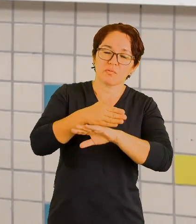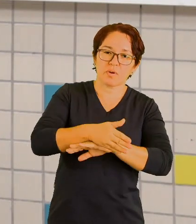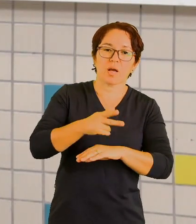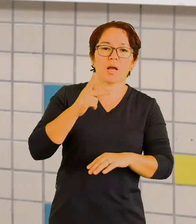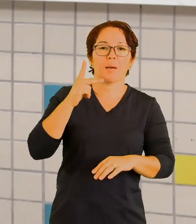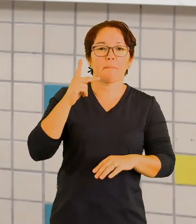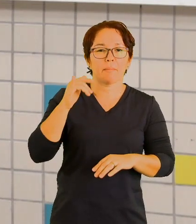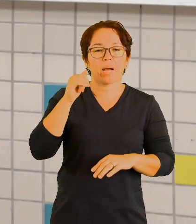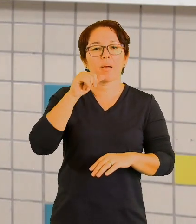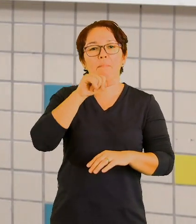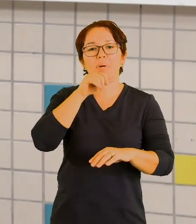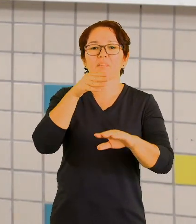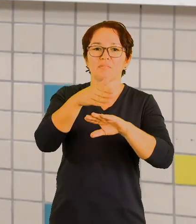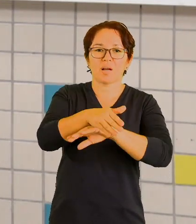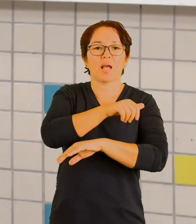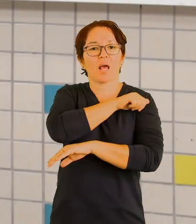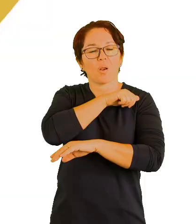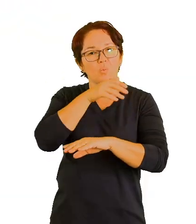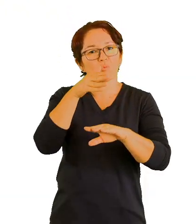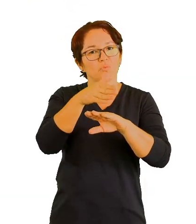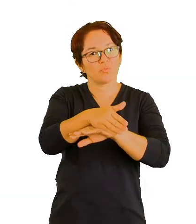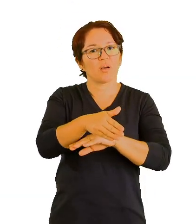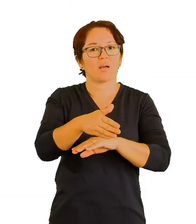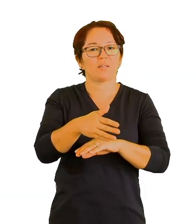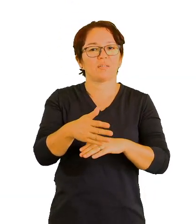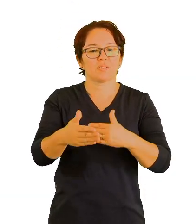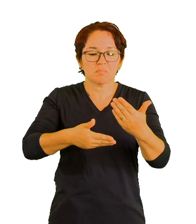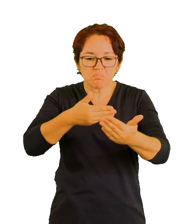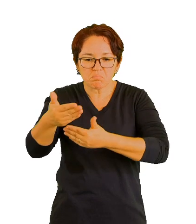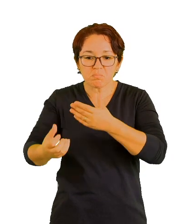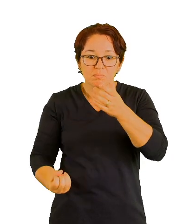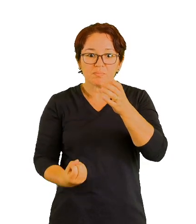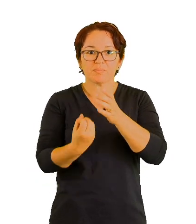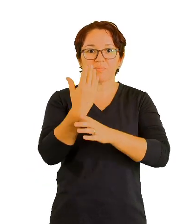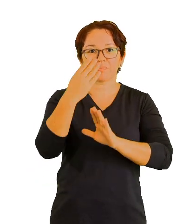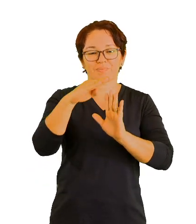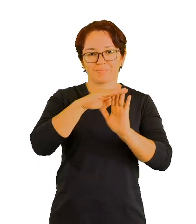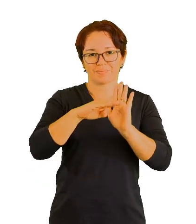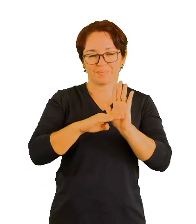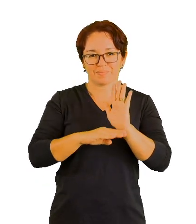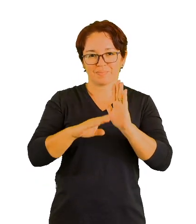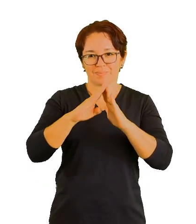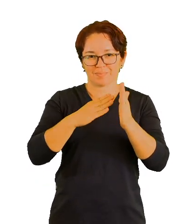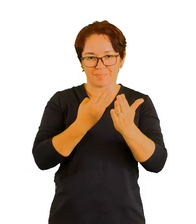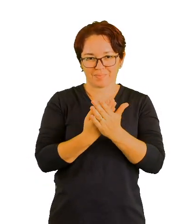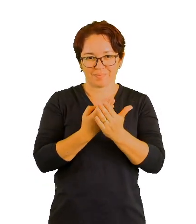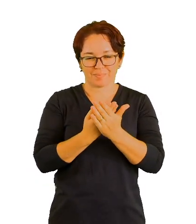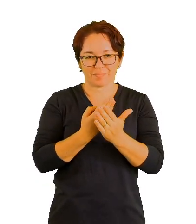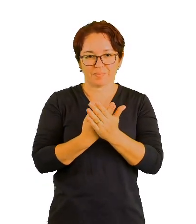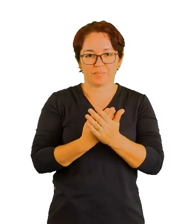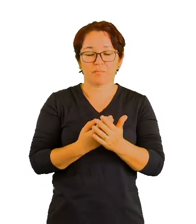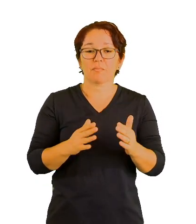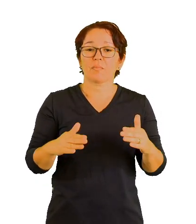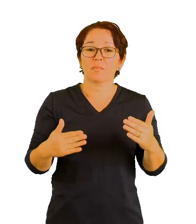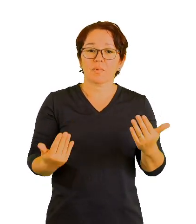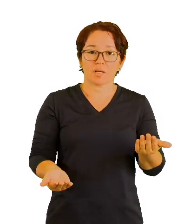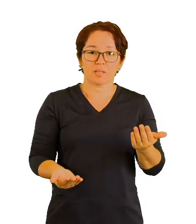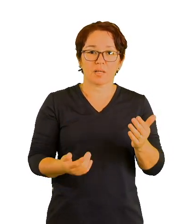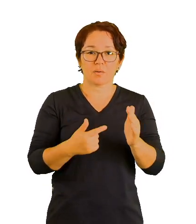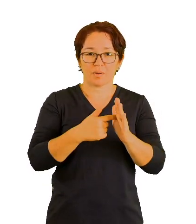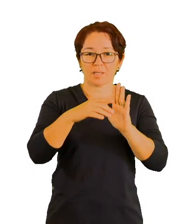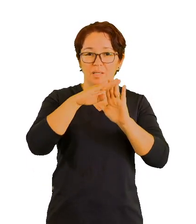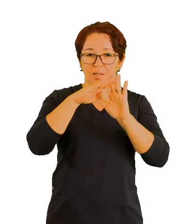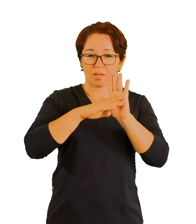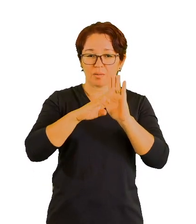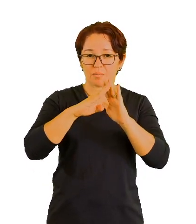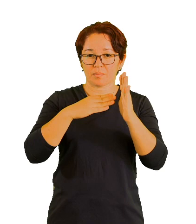regimento escolar. O regimento escolar, como é um texto normativo, ele